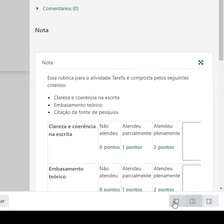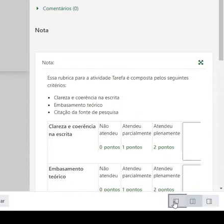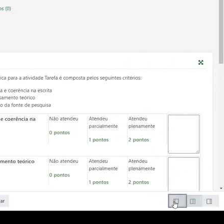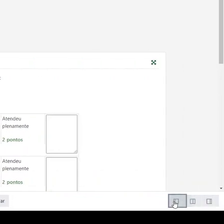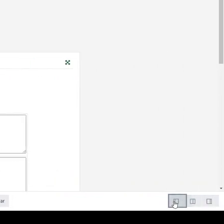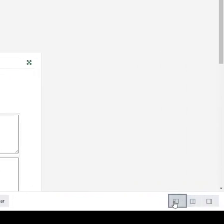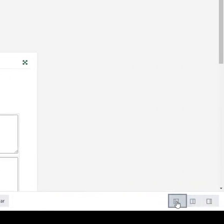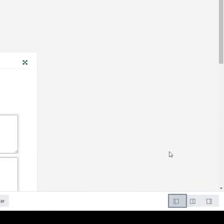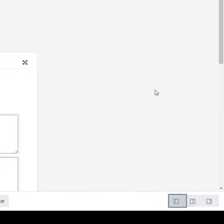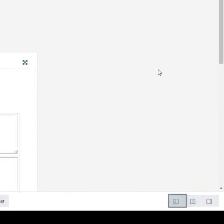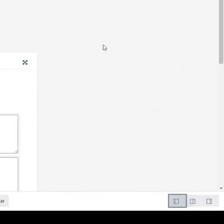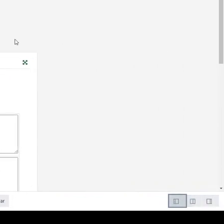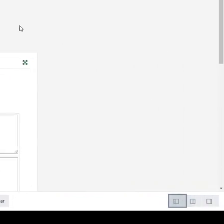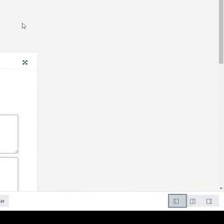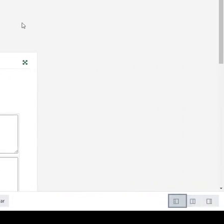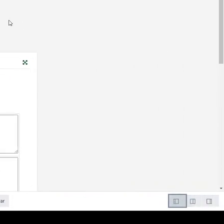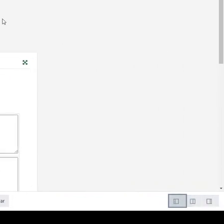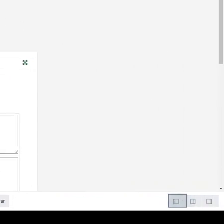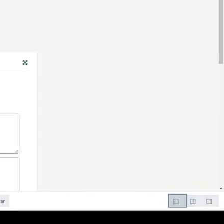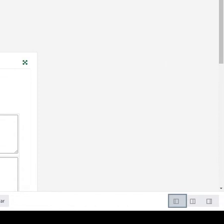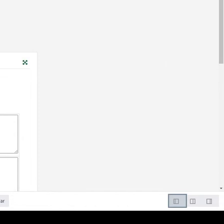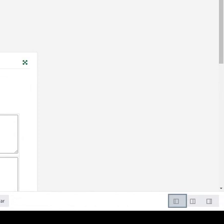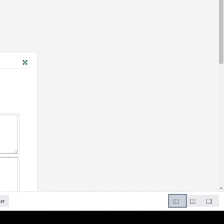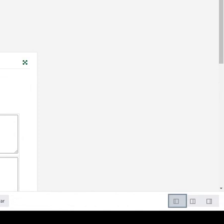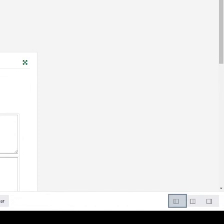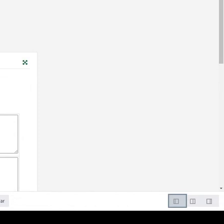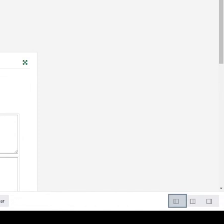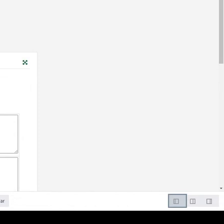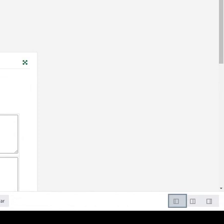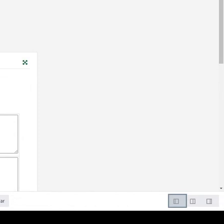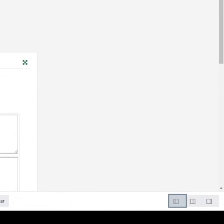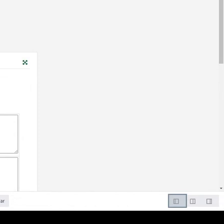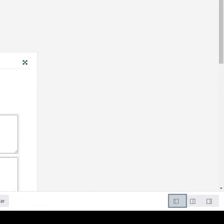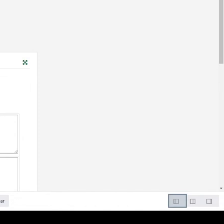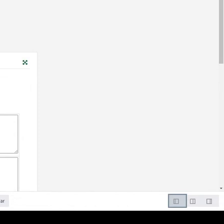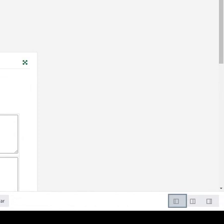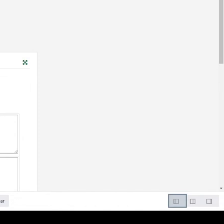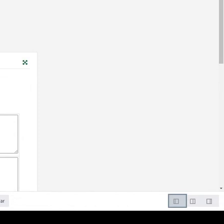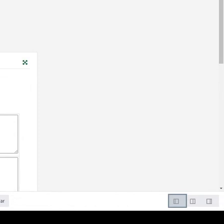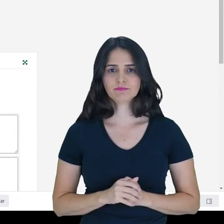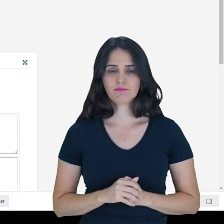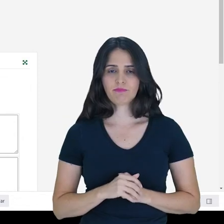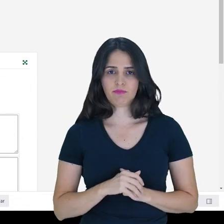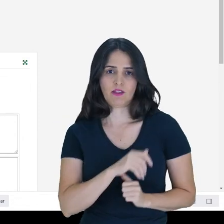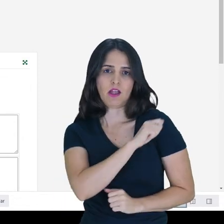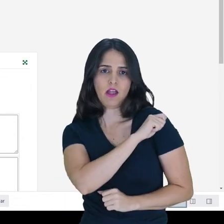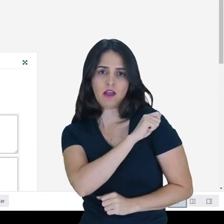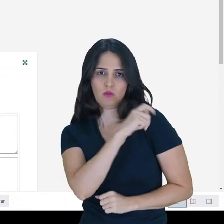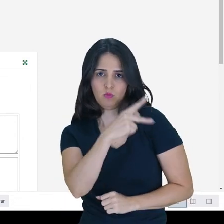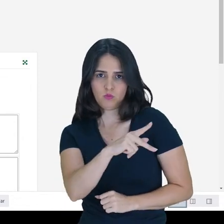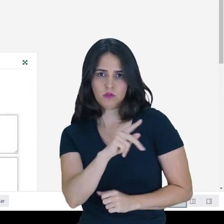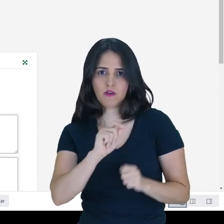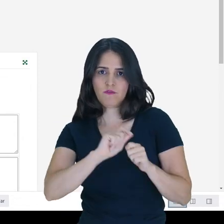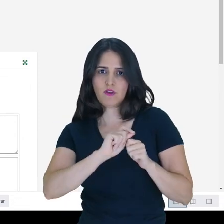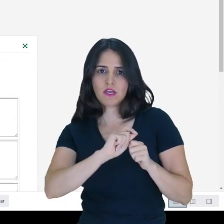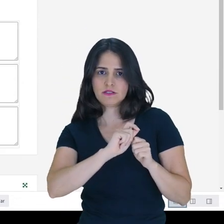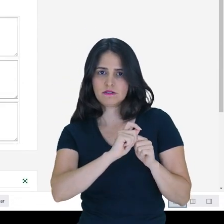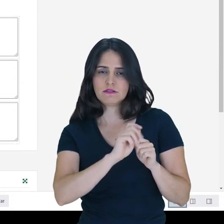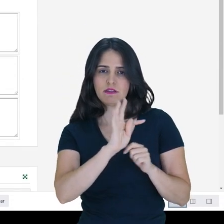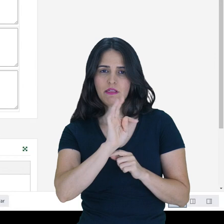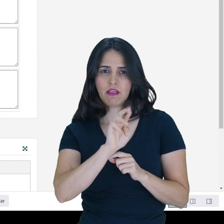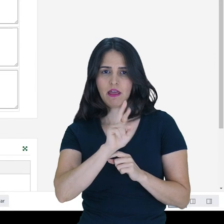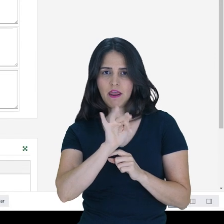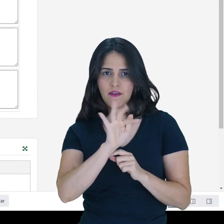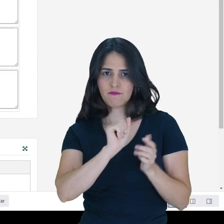o layout que eu quero visualizar ampliar um pouco a minha tela então eu fiz o download da atividade da